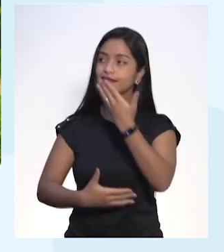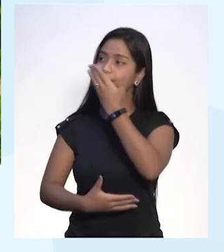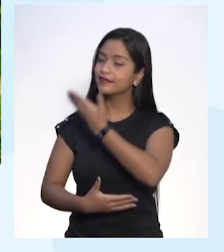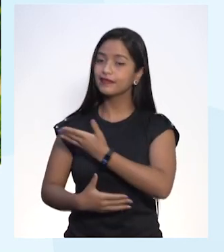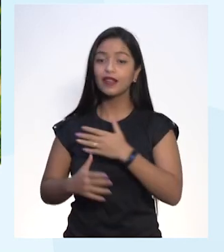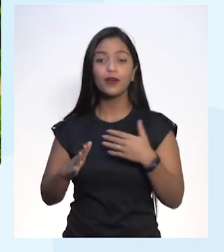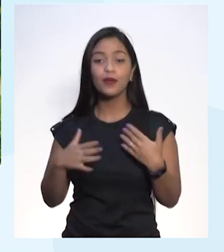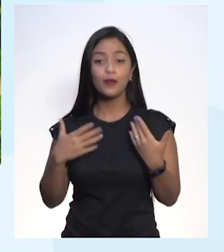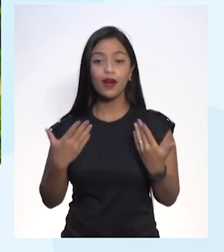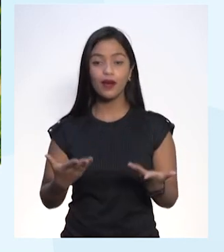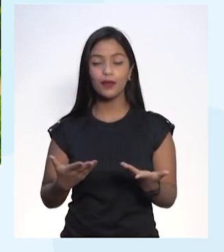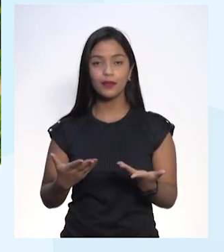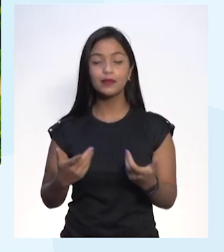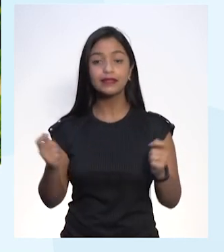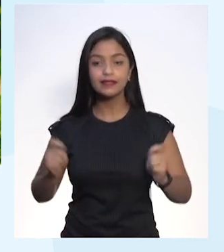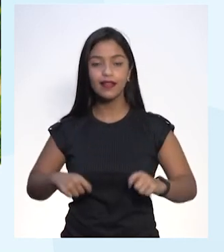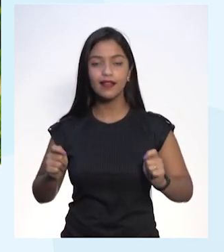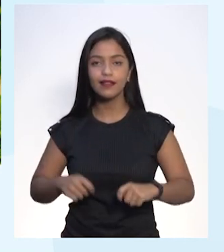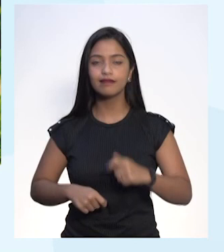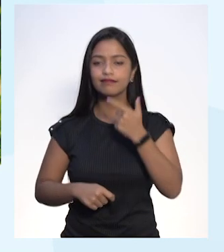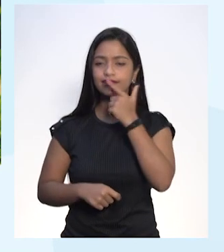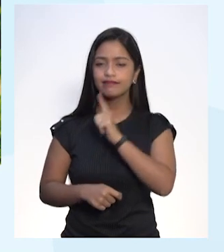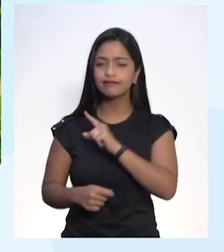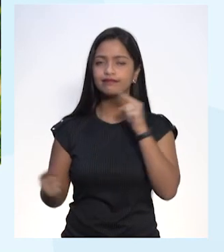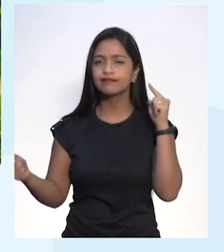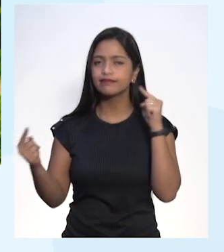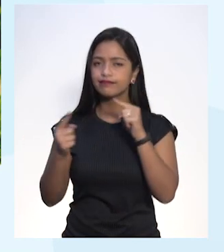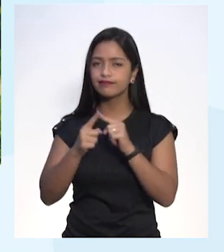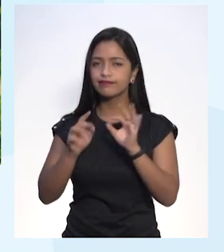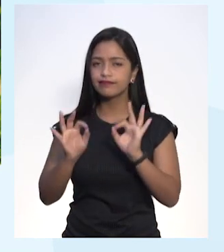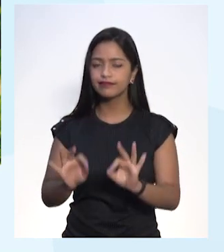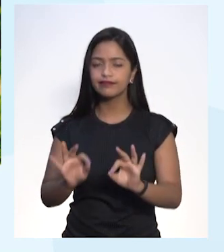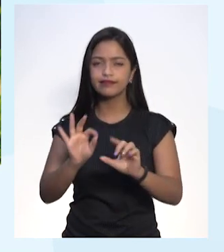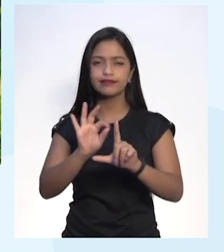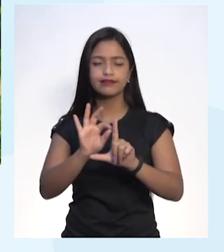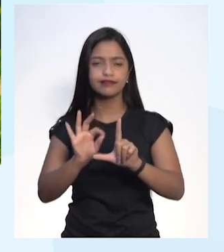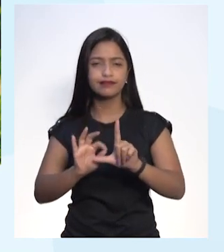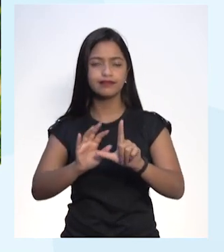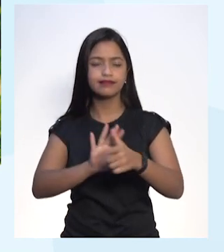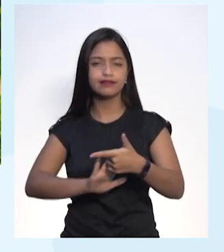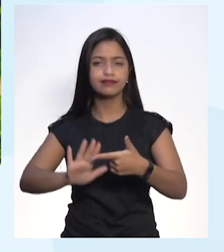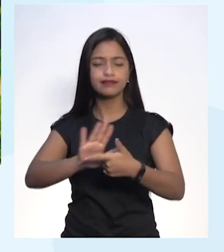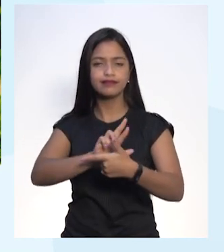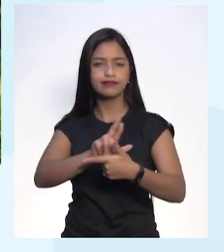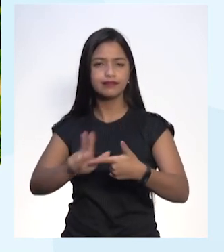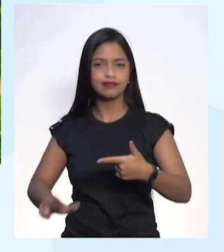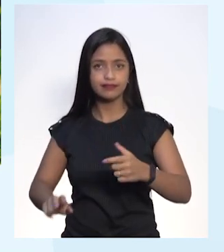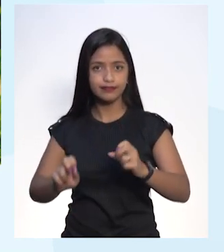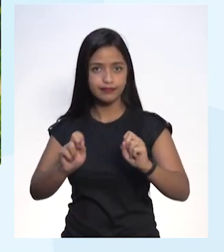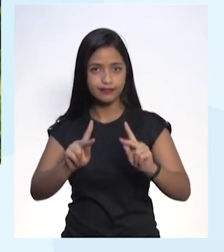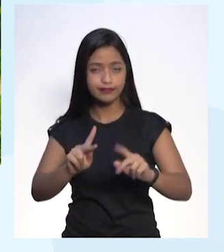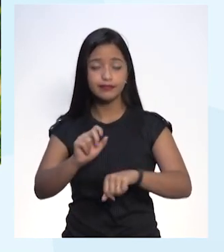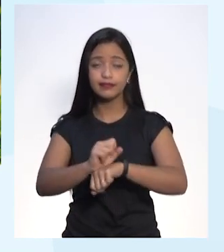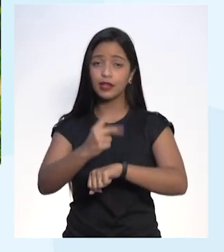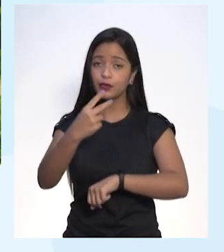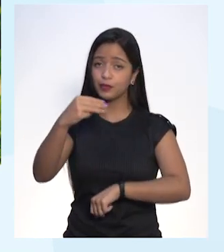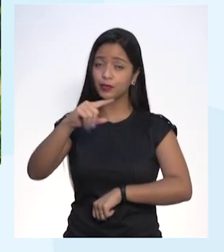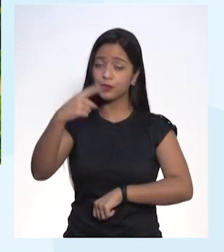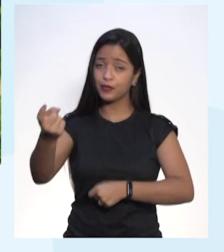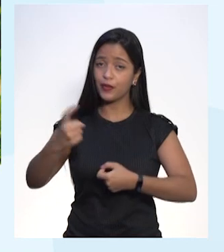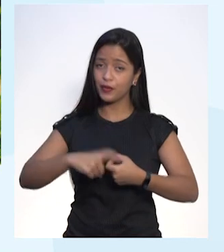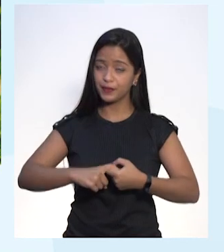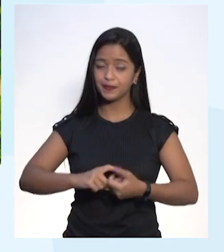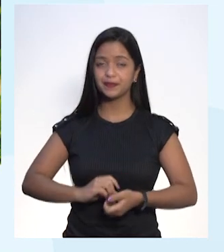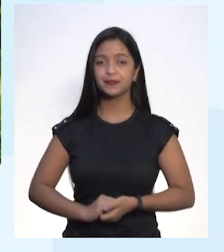desses objetos a gente consegue associar com os polígonos. Tudo bem? 2 minutinhos e a gente já retorna. Até